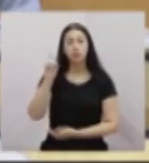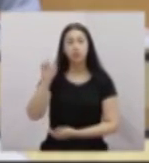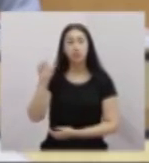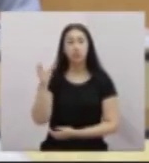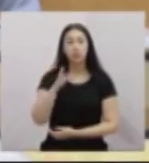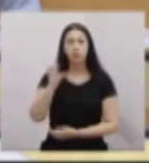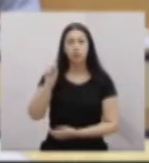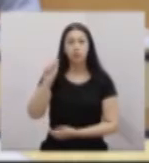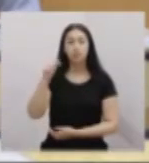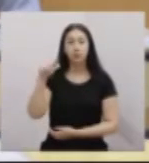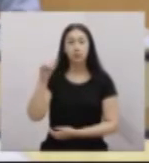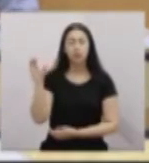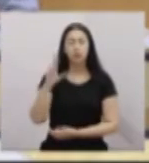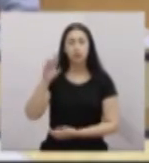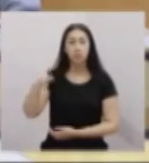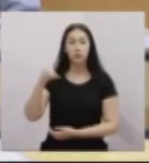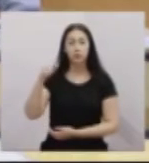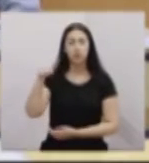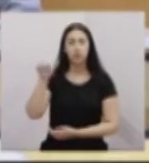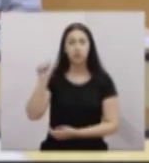vereador Rodrigo Salomão.